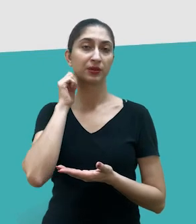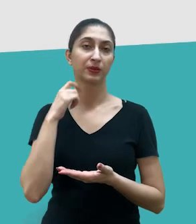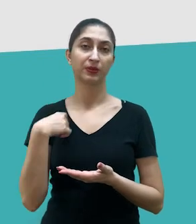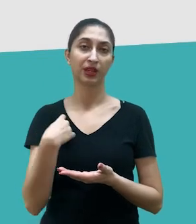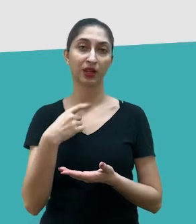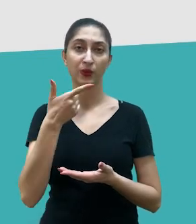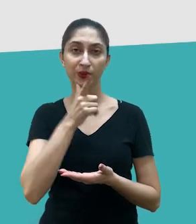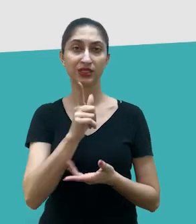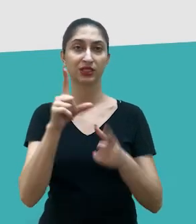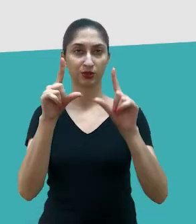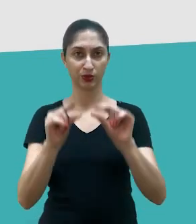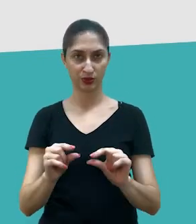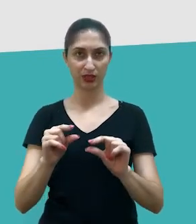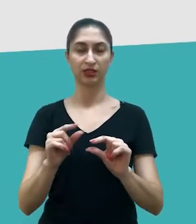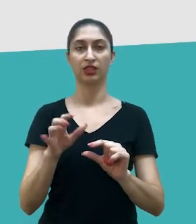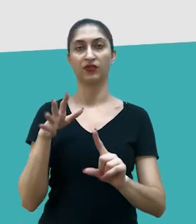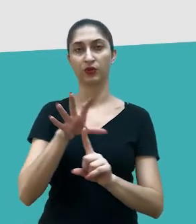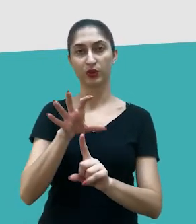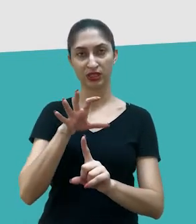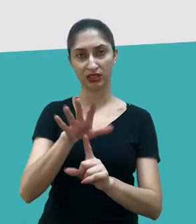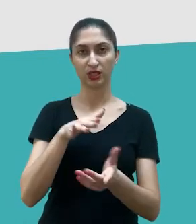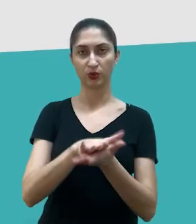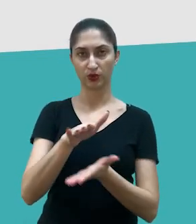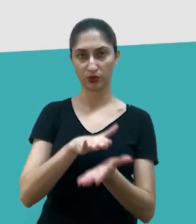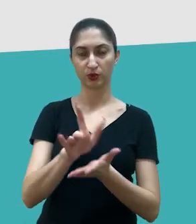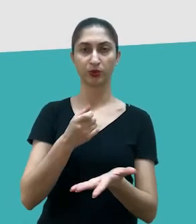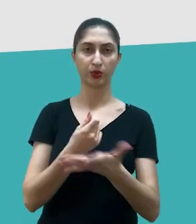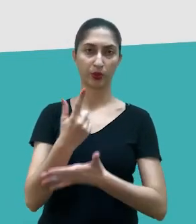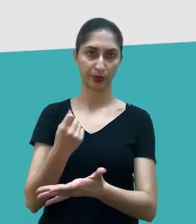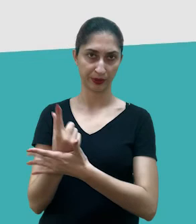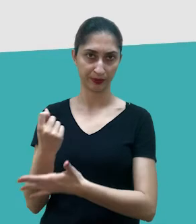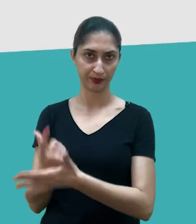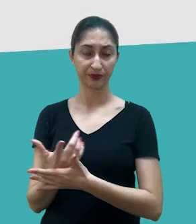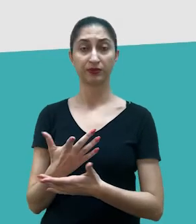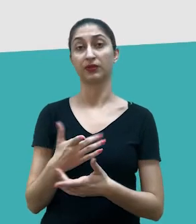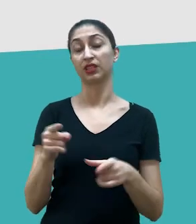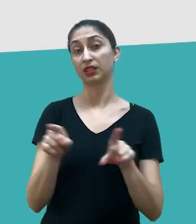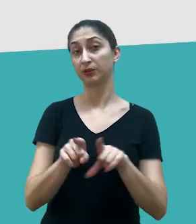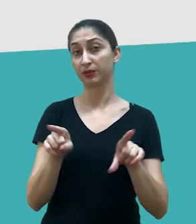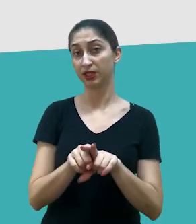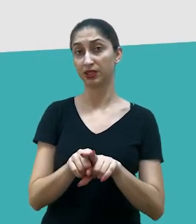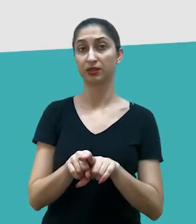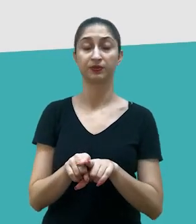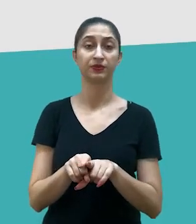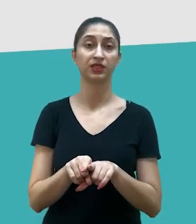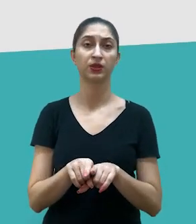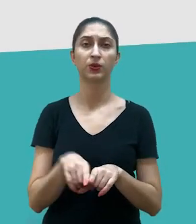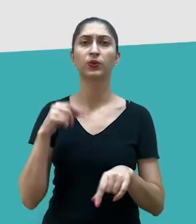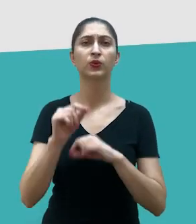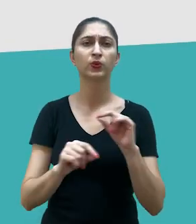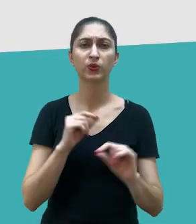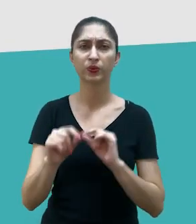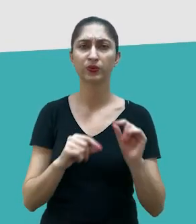a gente reduza o impacto do consumo e da compra, né? Apostar no armário cápsula. Aldo, o que